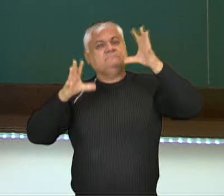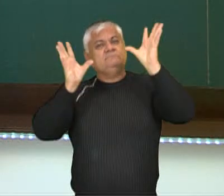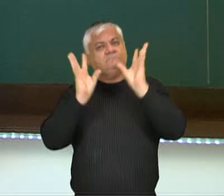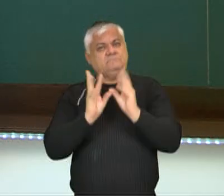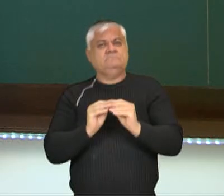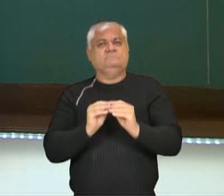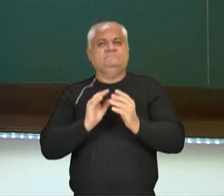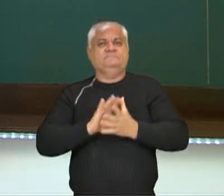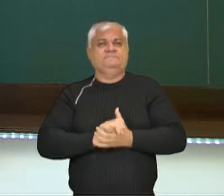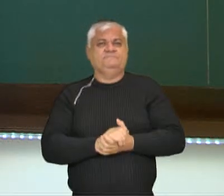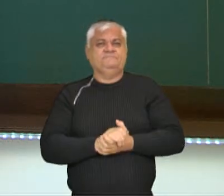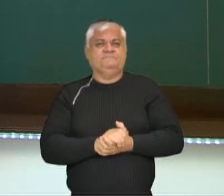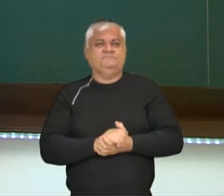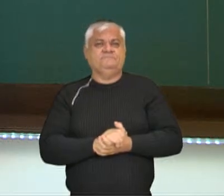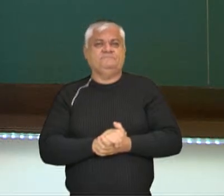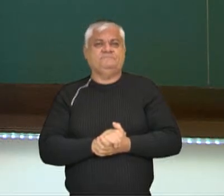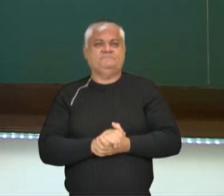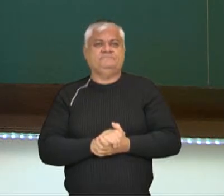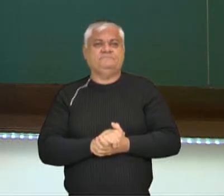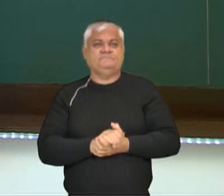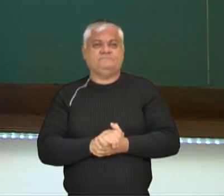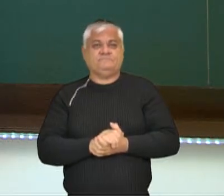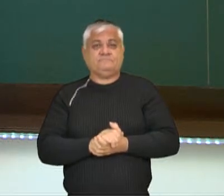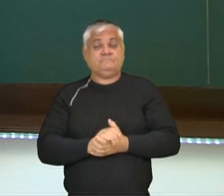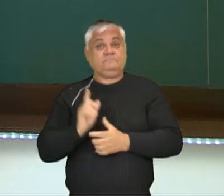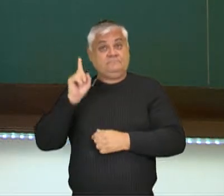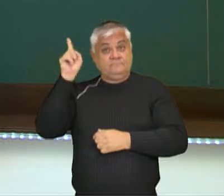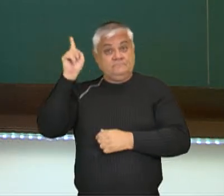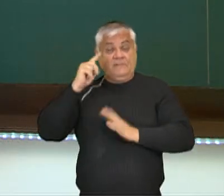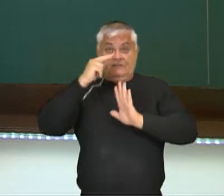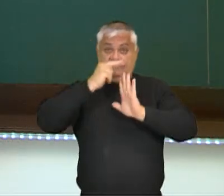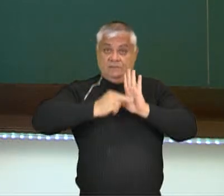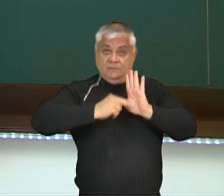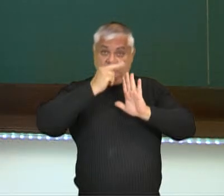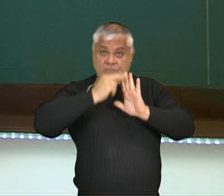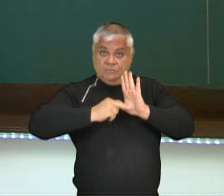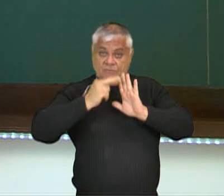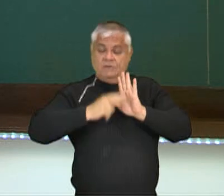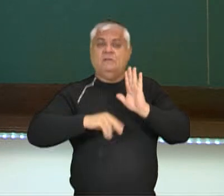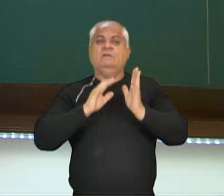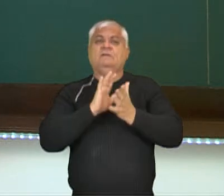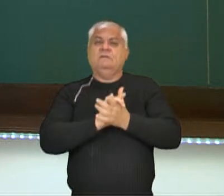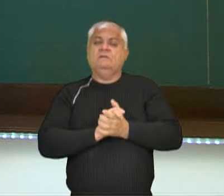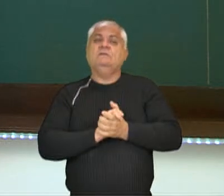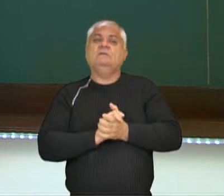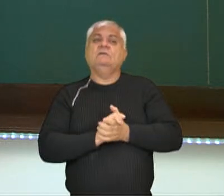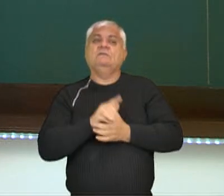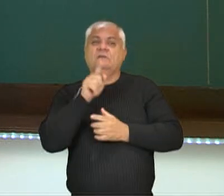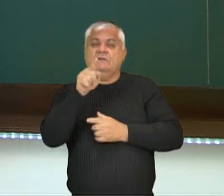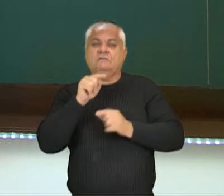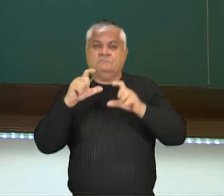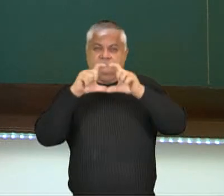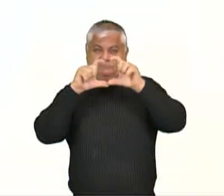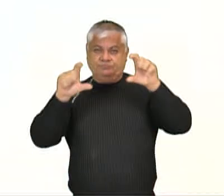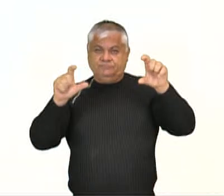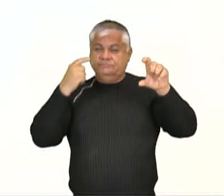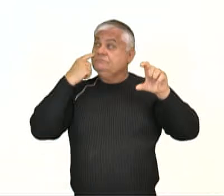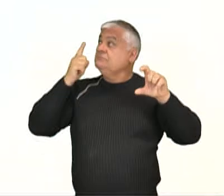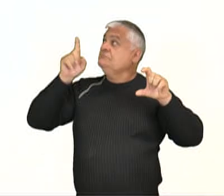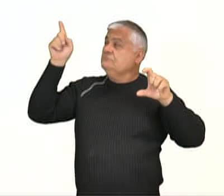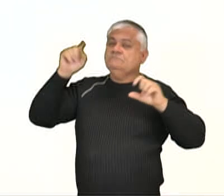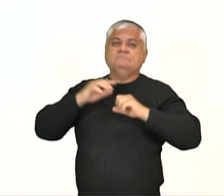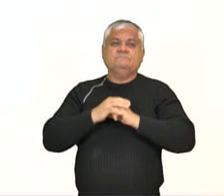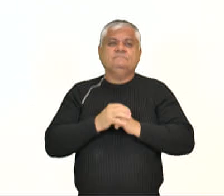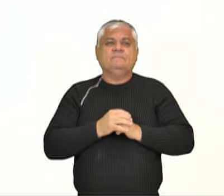do livro. Aí, baseado nessa partezinha que está destacada ali para vocês, what is